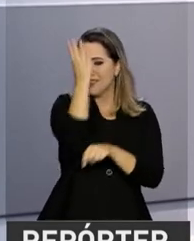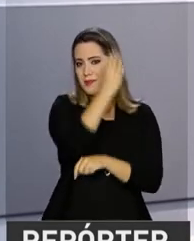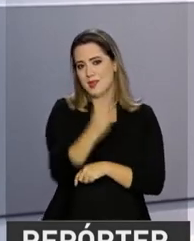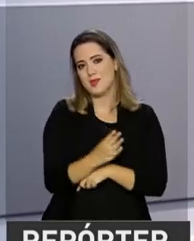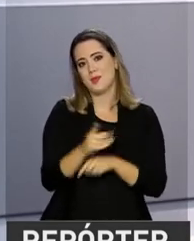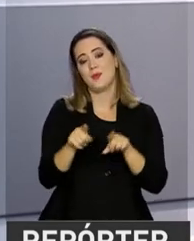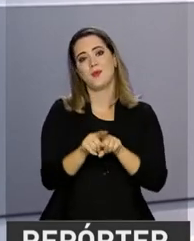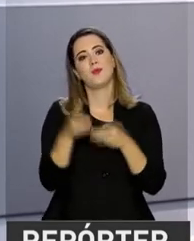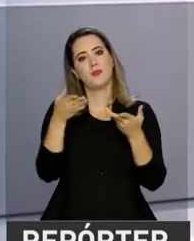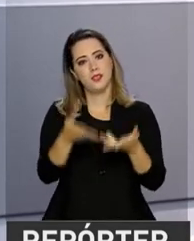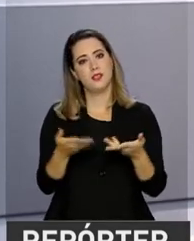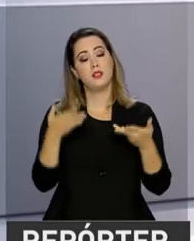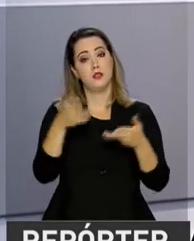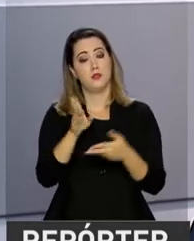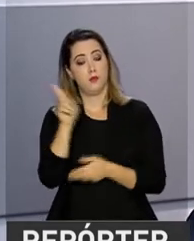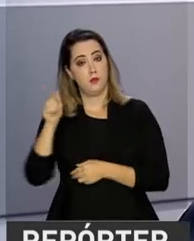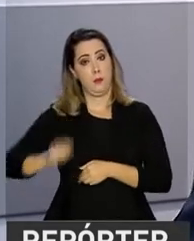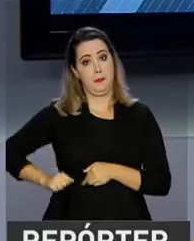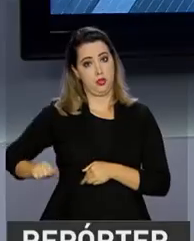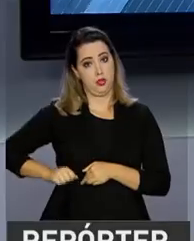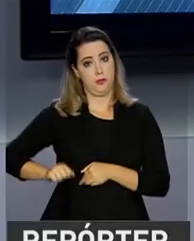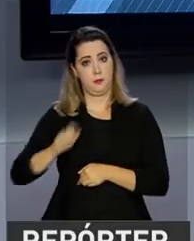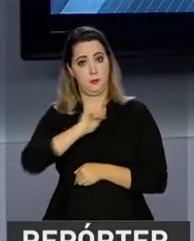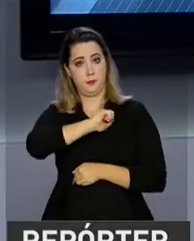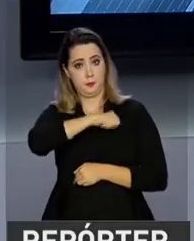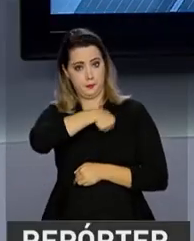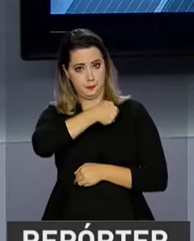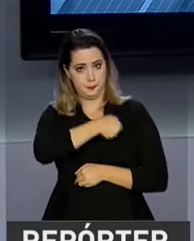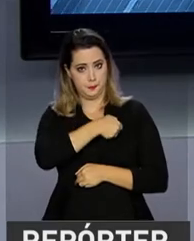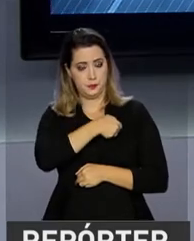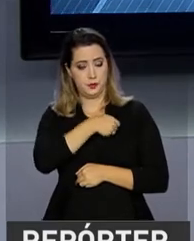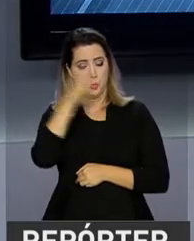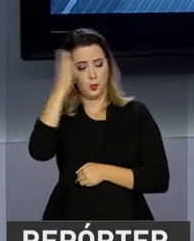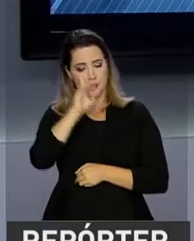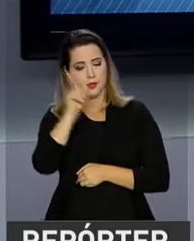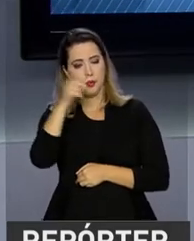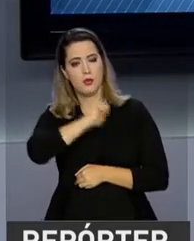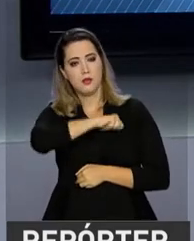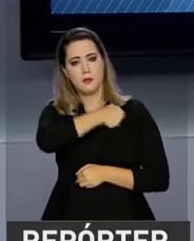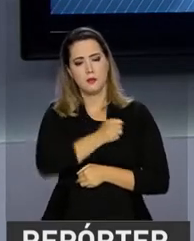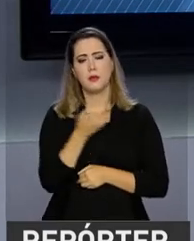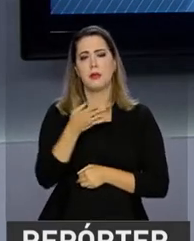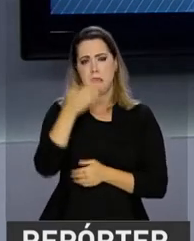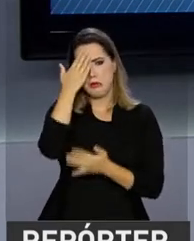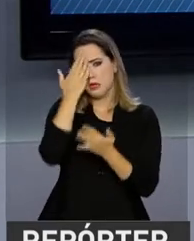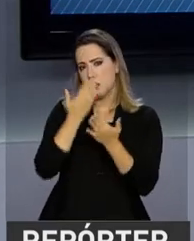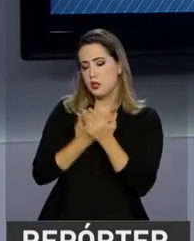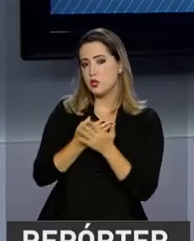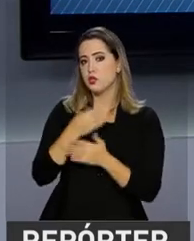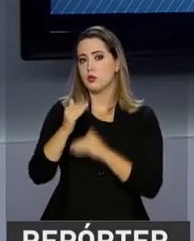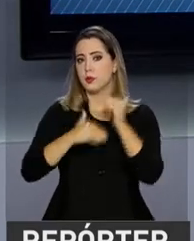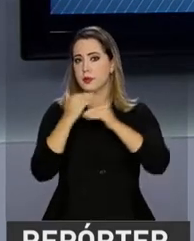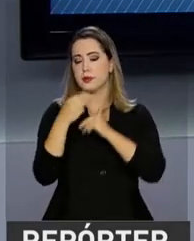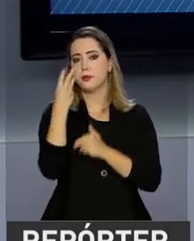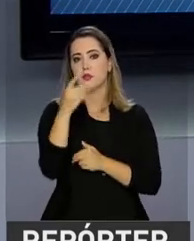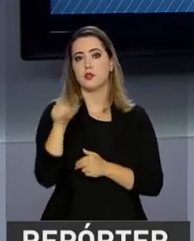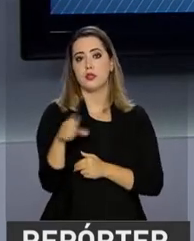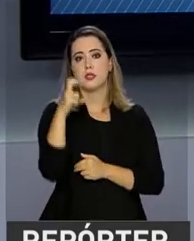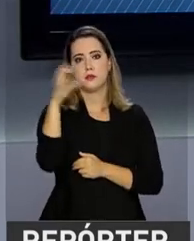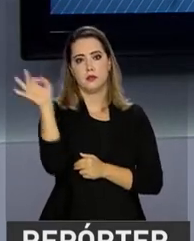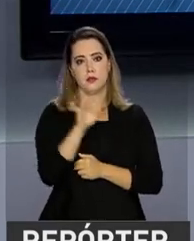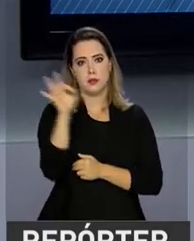palestra na embaixada do brasil em madri para diogo a nossa economia pode crescer até 36 por cento sem pressão inflacionária